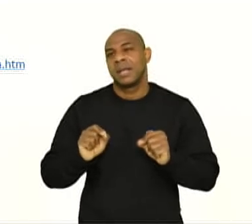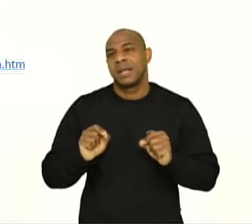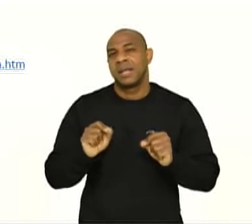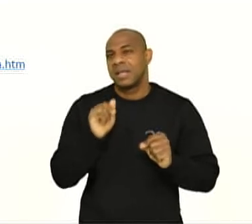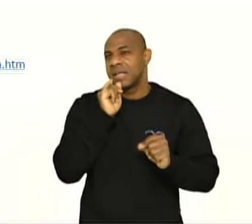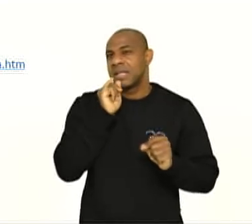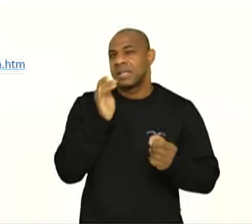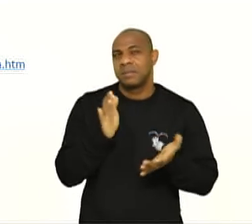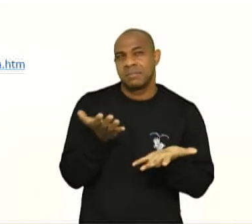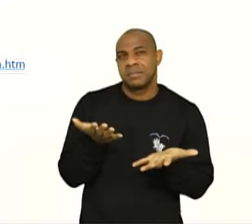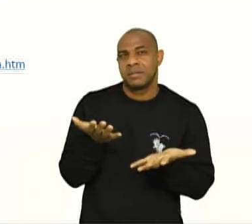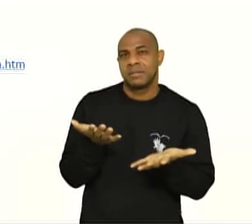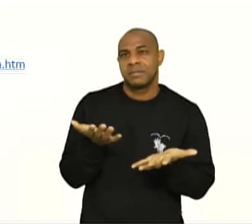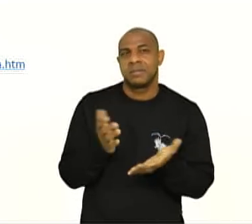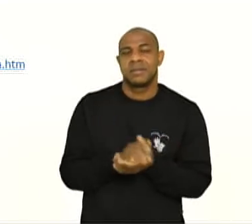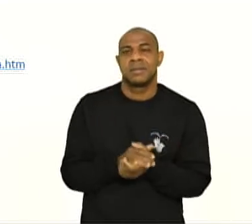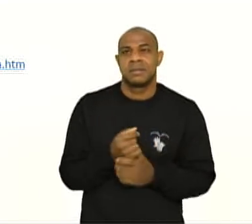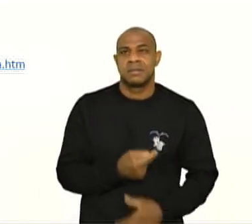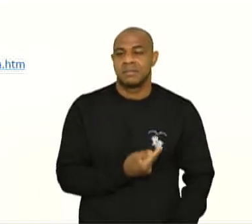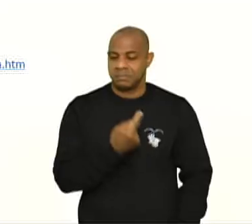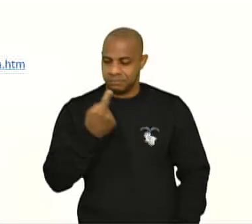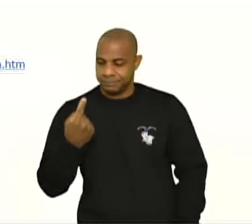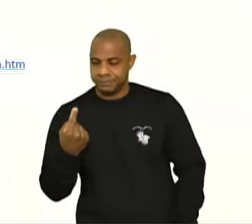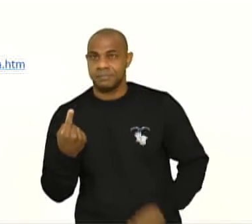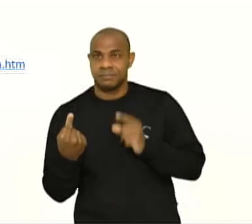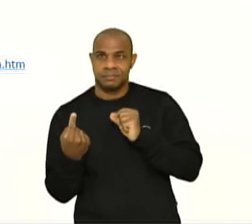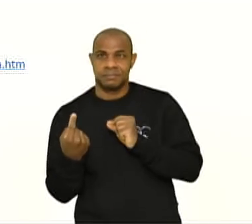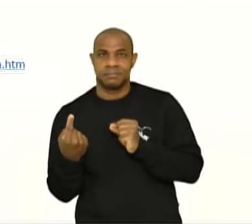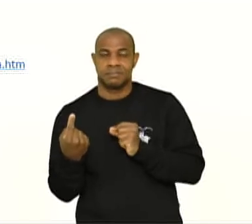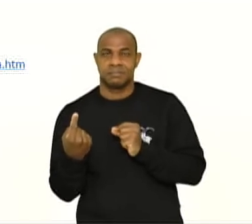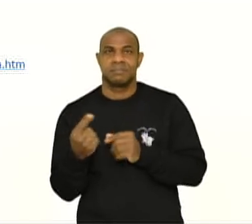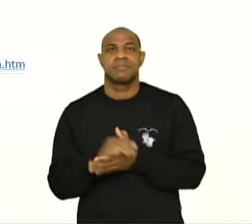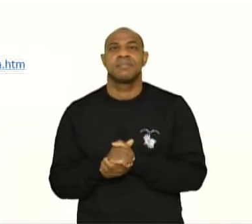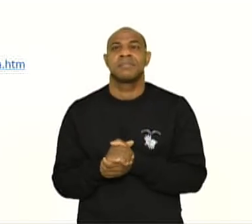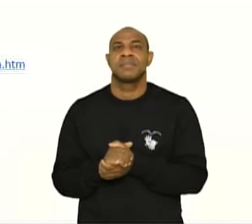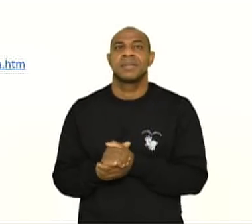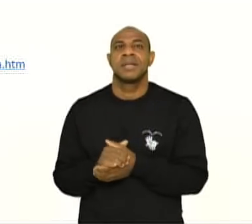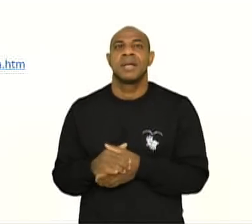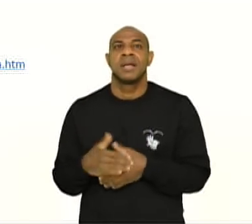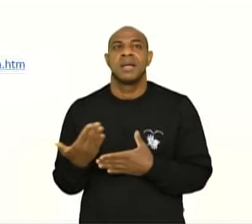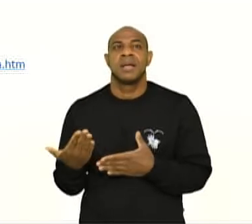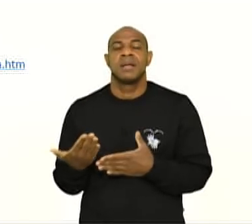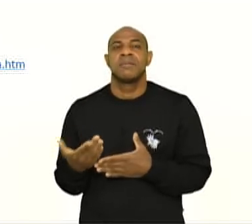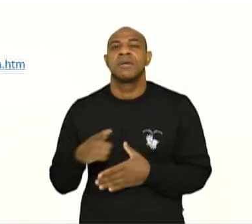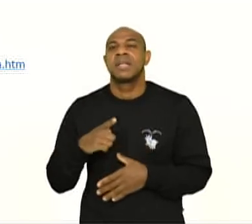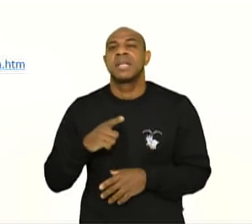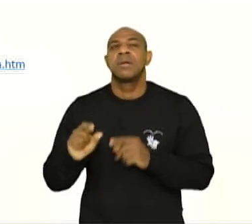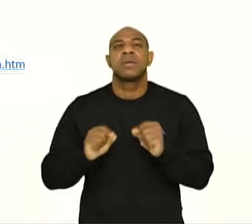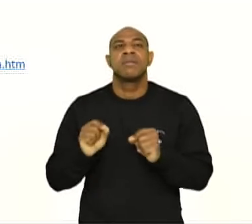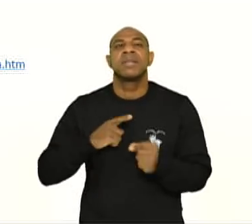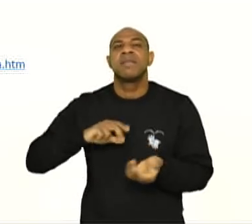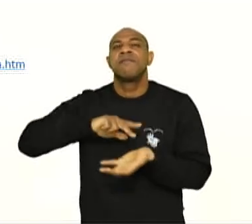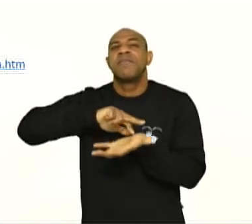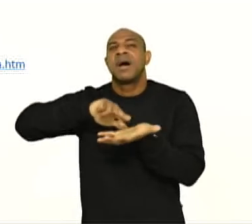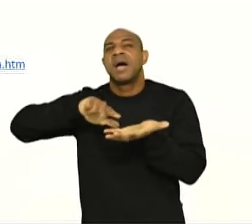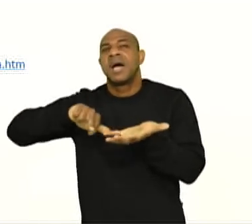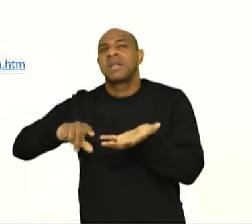pouco do nível individual, vamos lá para um nível mais coletivo daí, né? Você vai ter